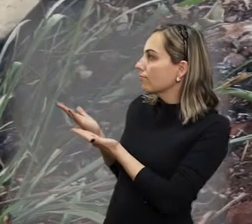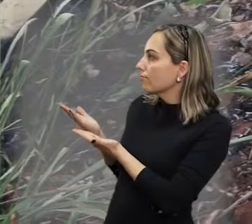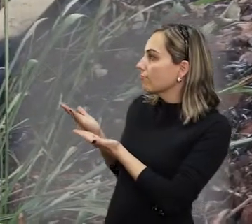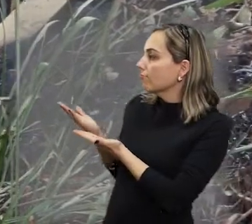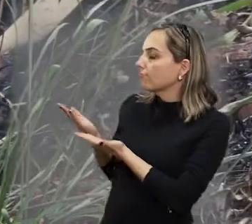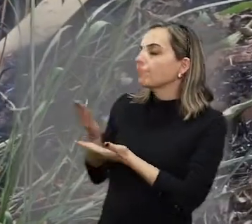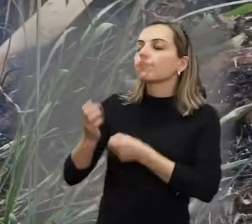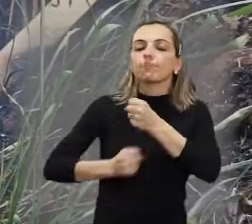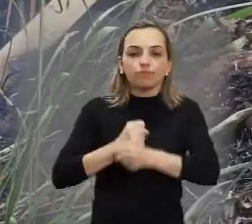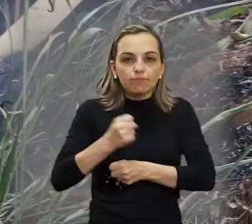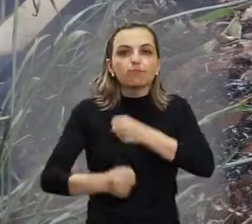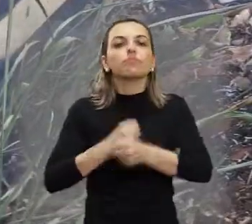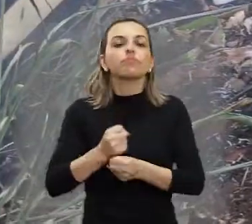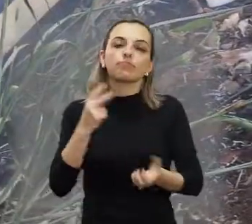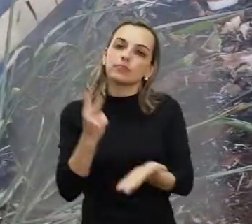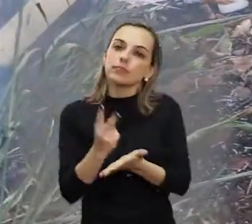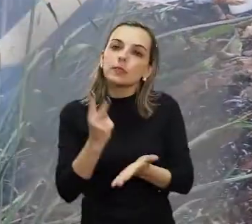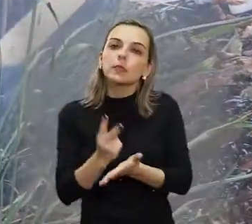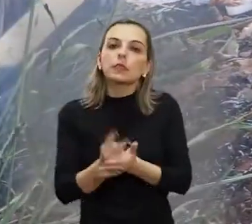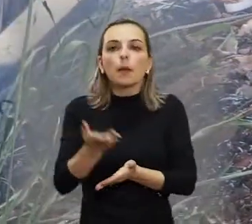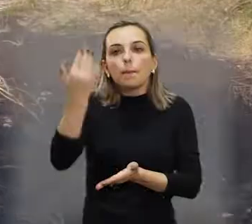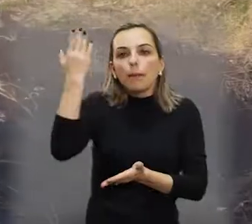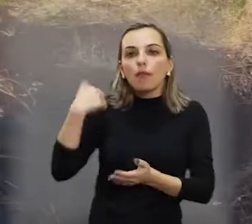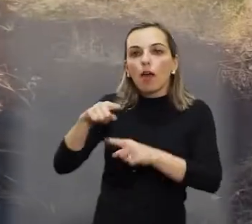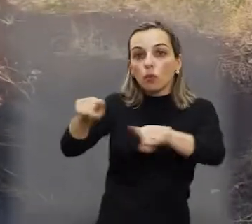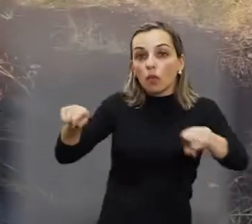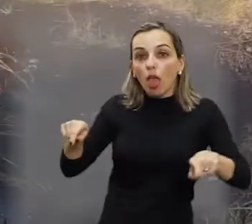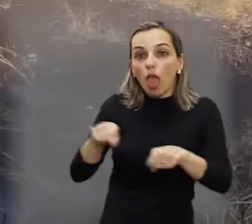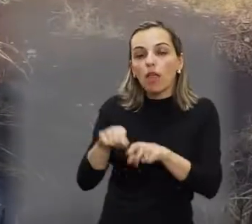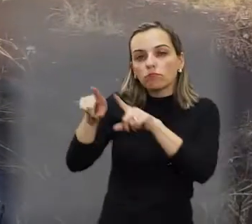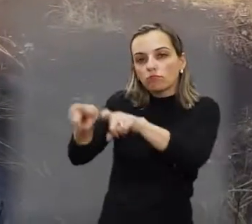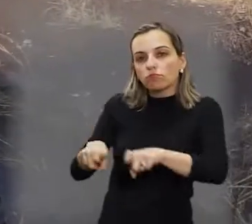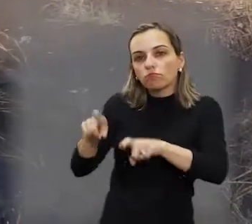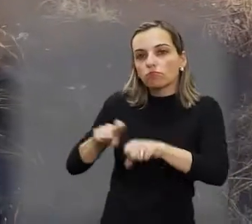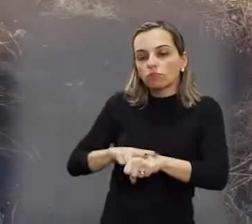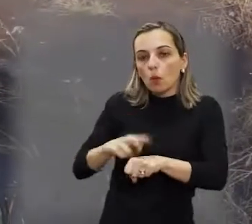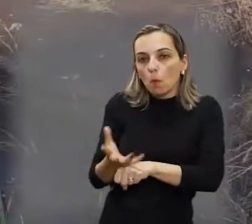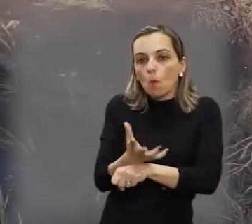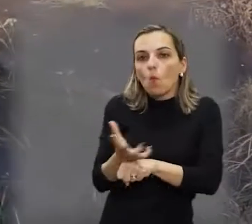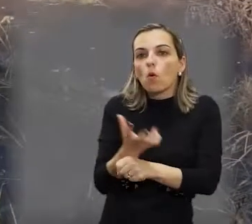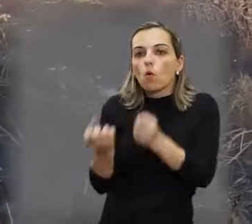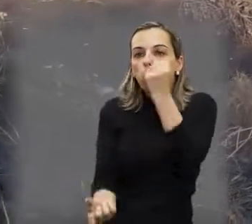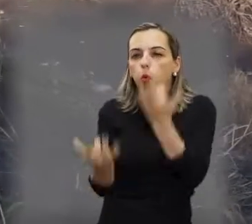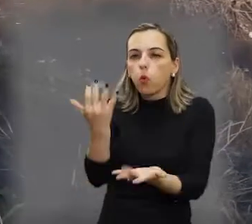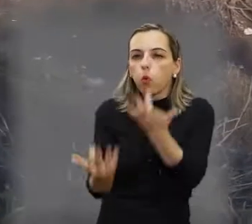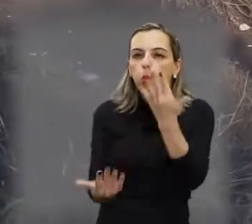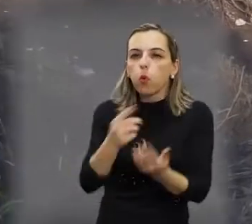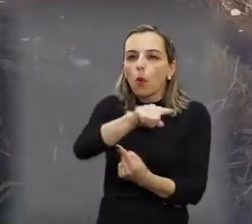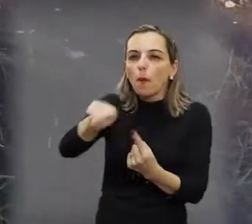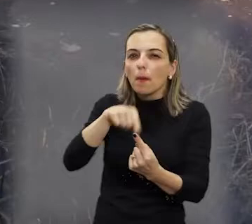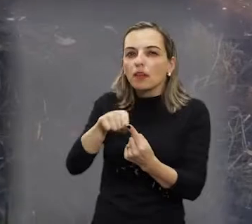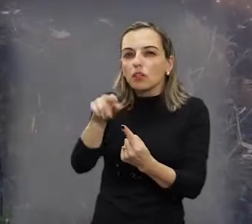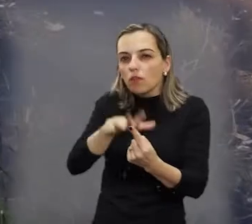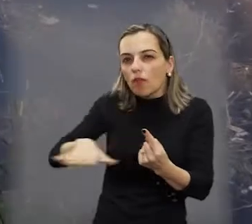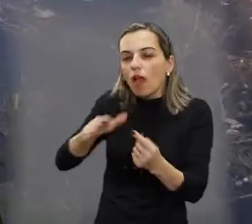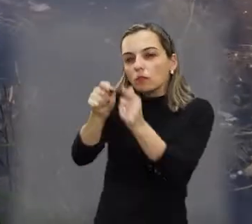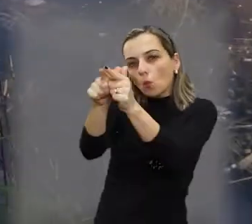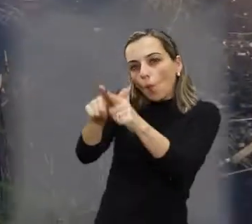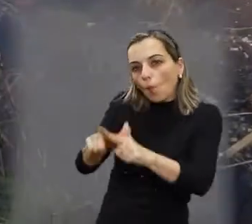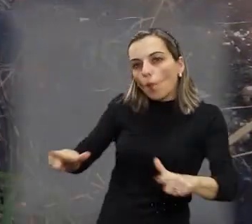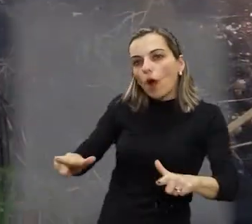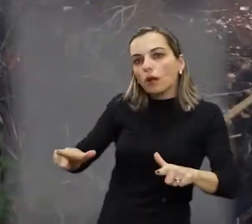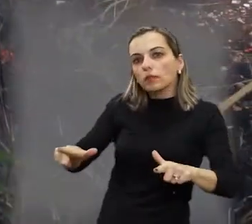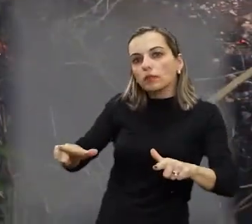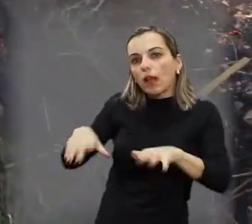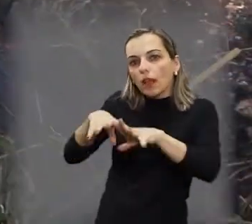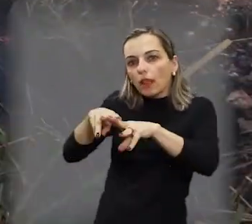É um cenário que se repete todos os anos. A cultura das queimadas tem origem em uma antiga prática agropastoril de atear